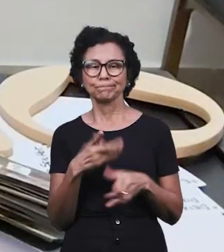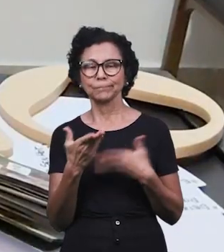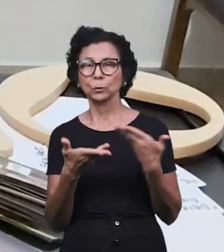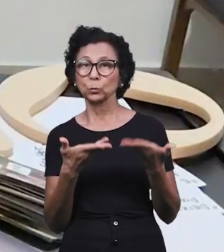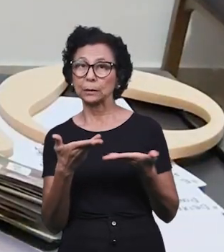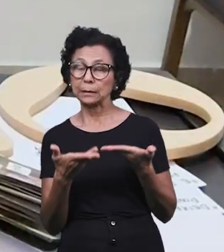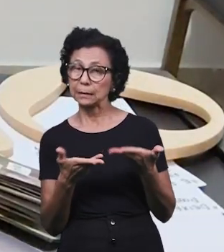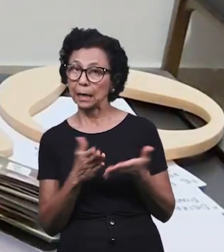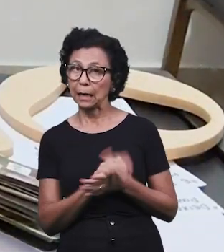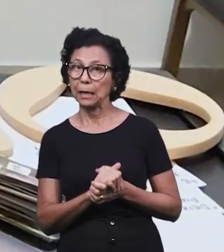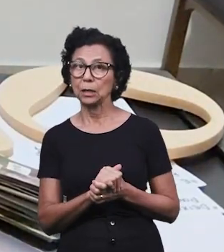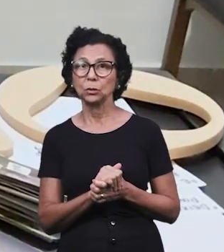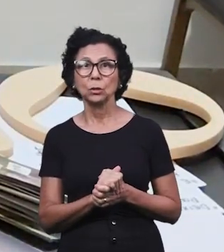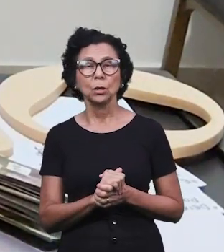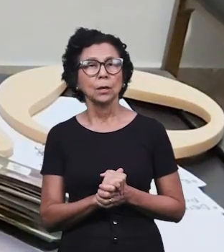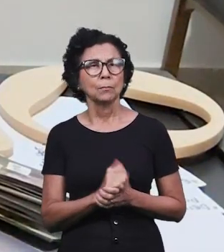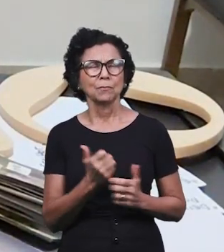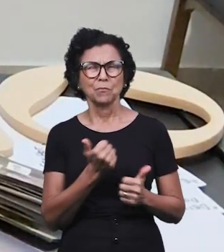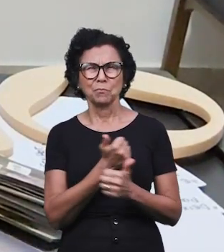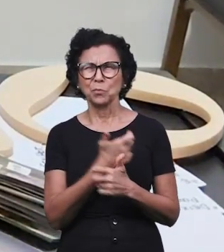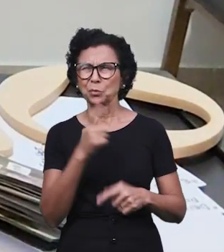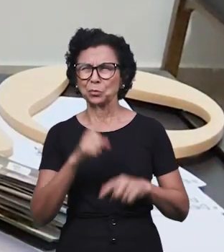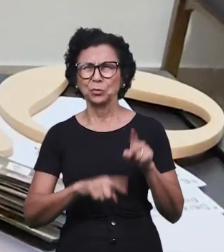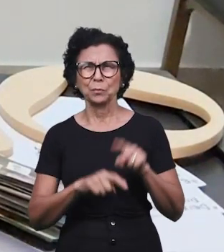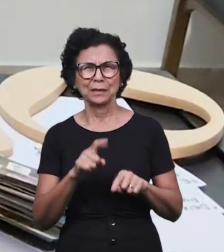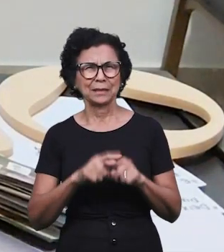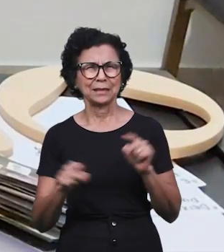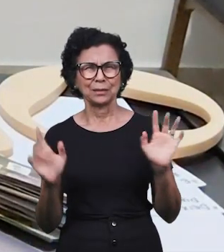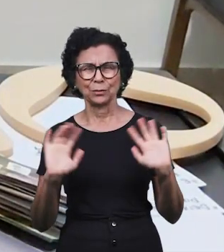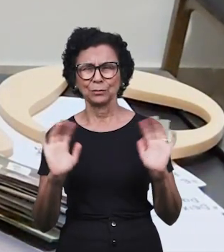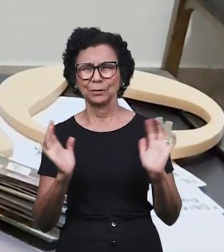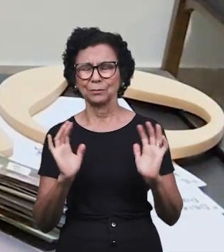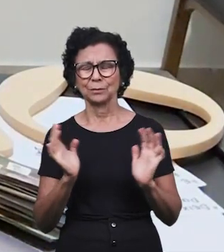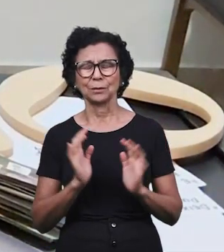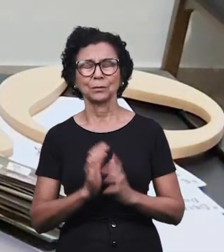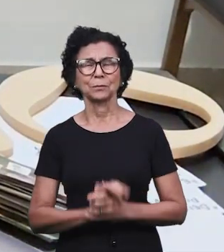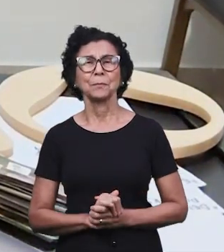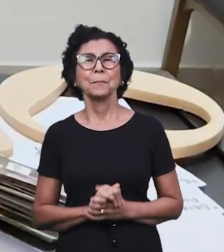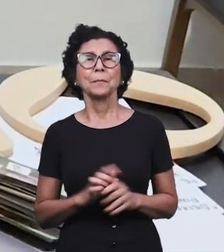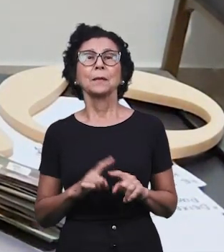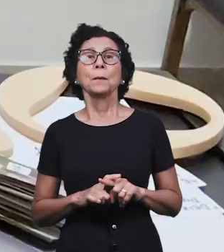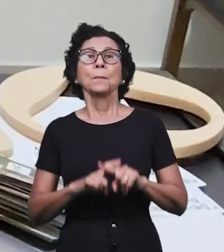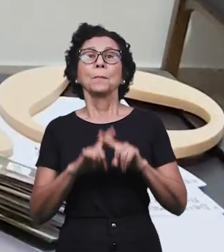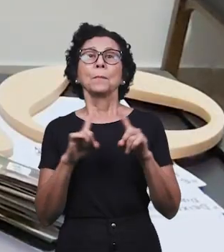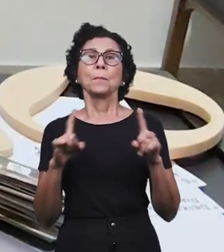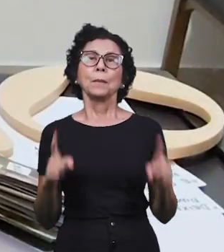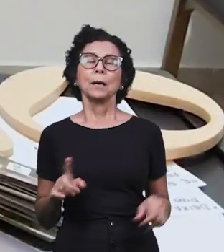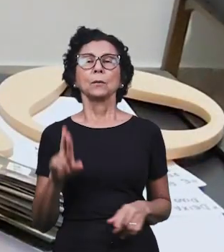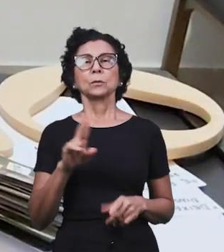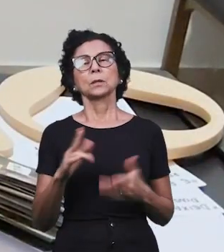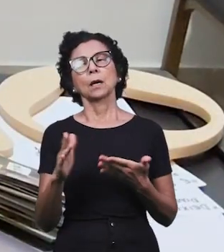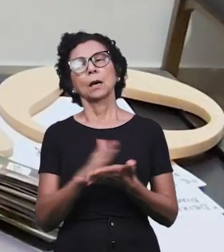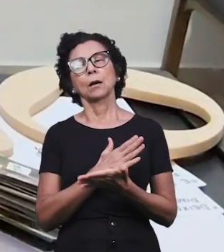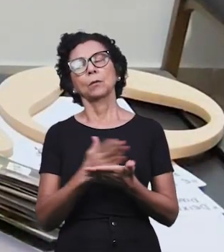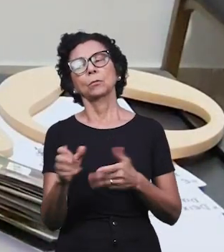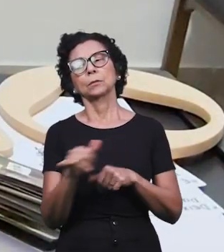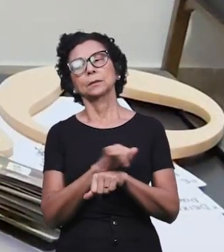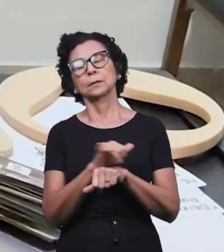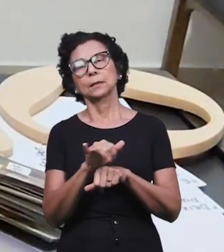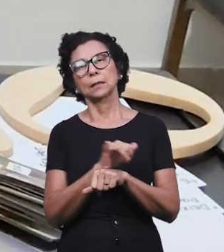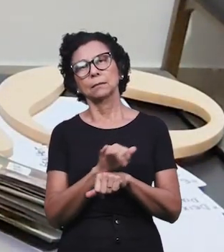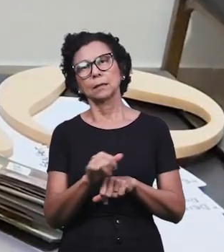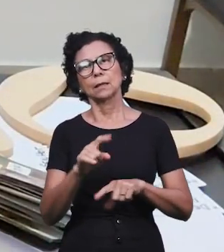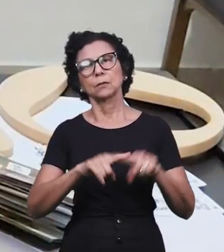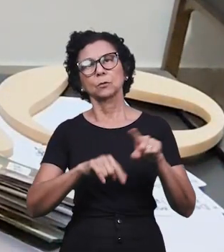haja excessos de recursos também, para não se tornar cansativo, mas nós podemos utilizar alguns recursos para trazer